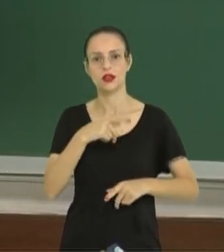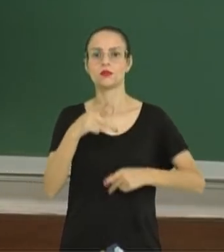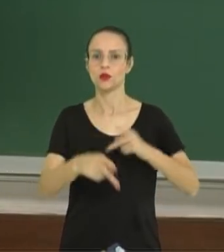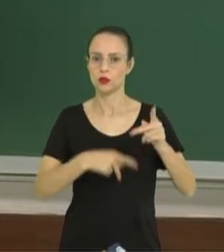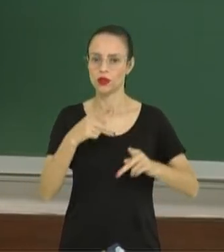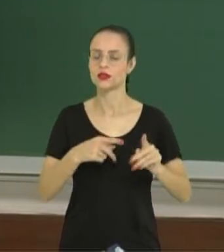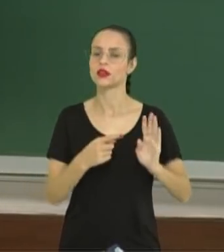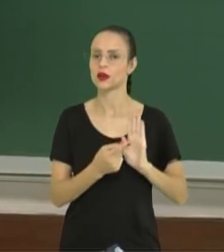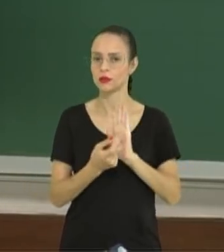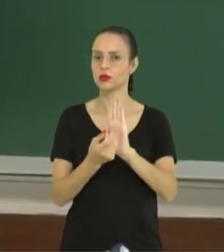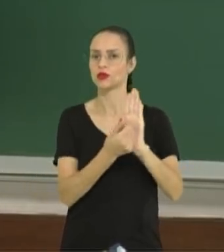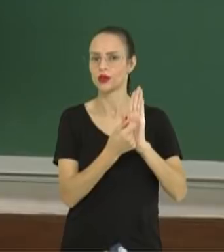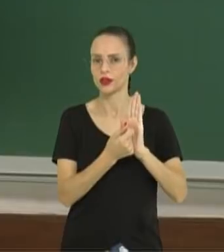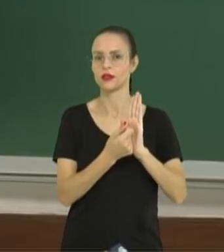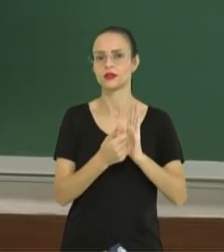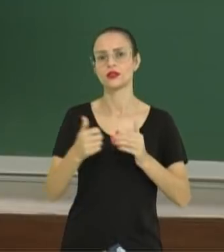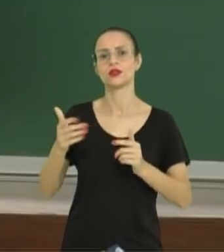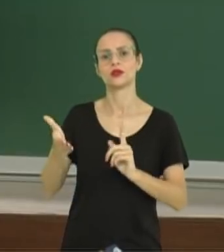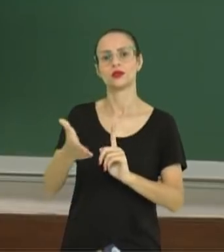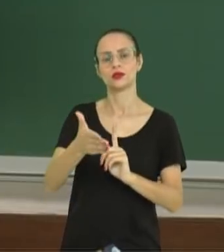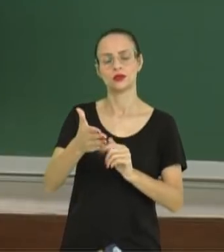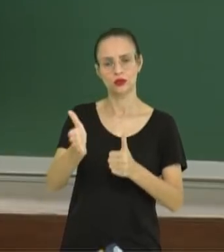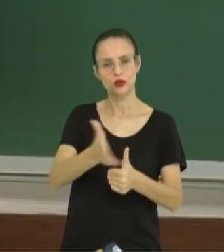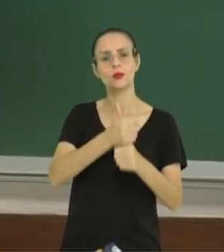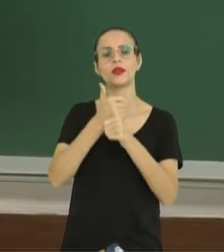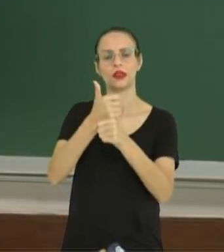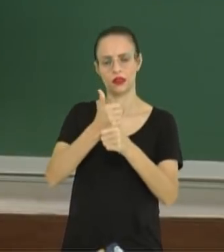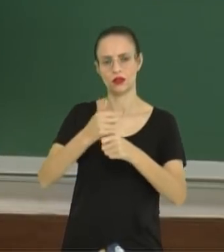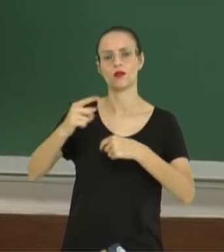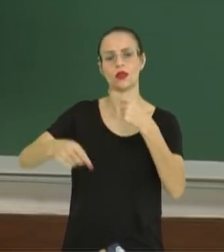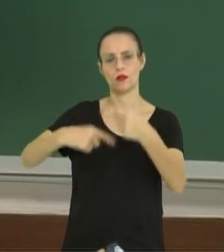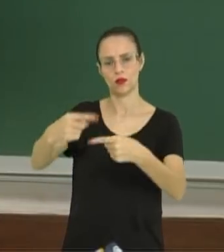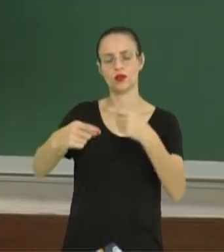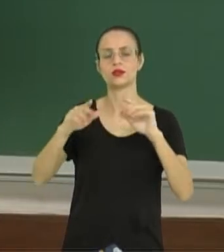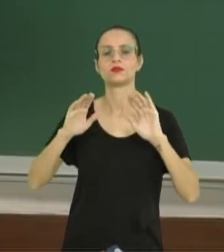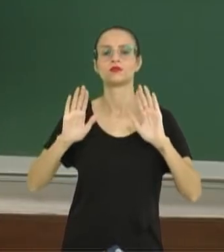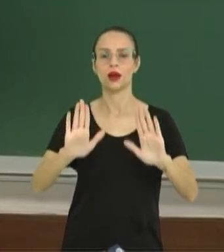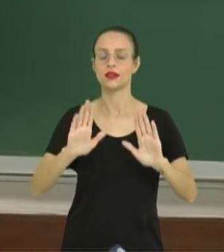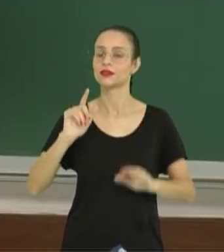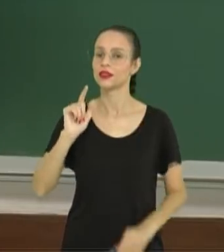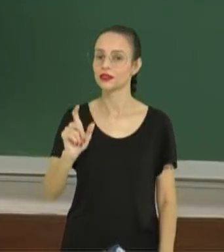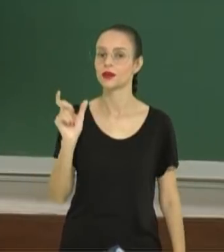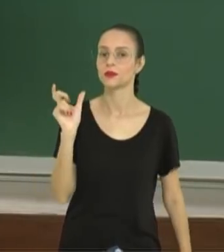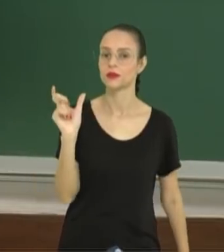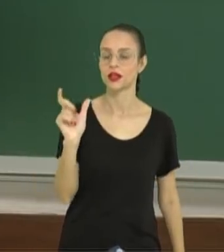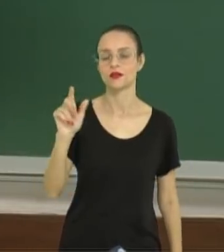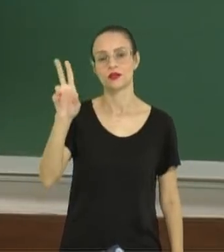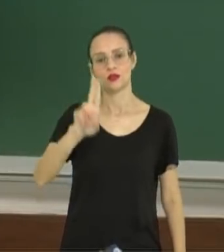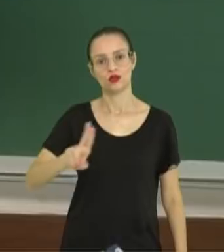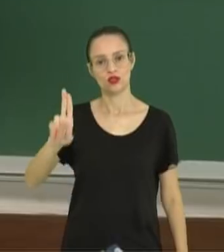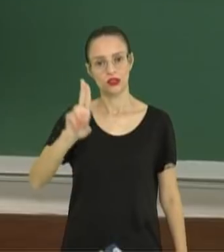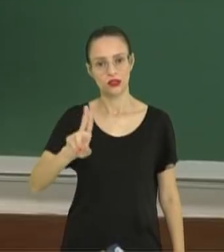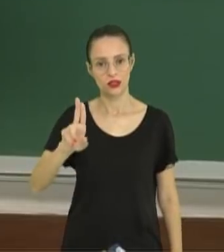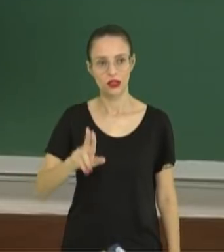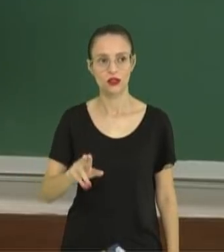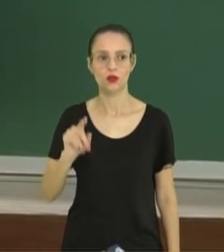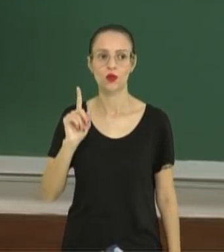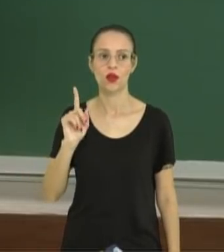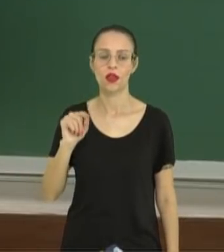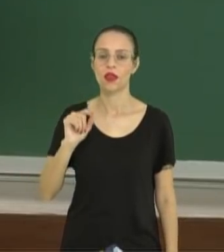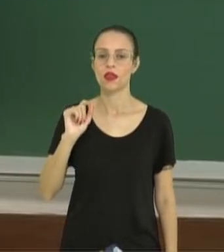os burgueses vêm exercer um domínio sobre o comércio mundial mais adiante, né? Mas esse termo utilizado, que nós utilizamos aqui,